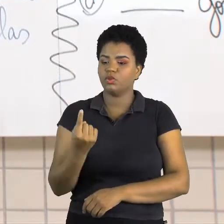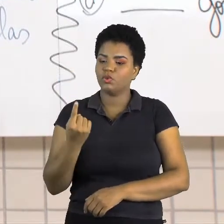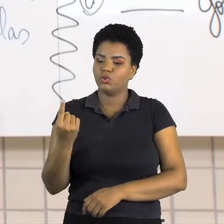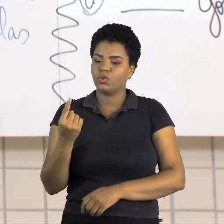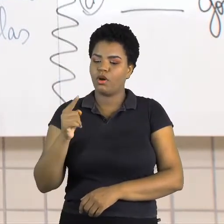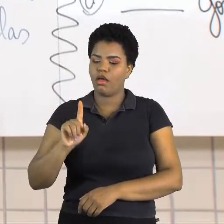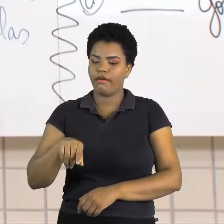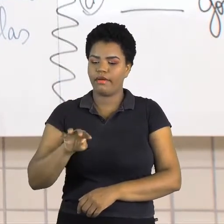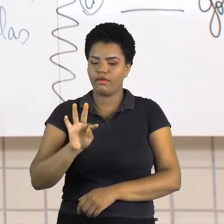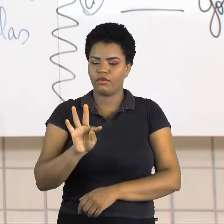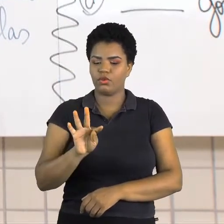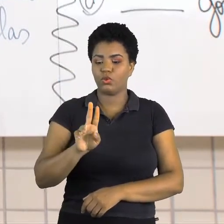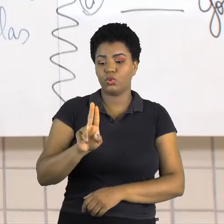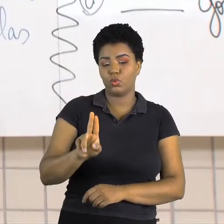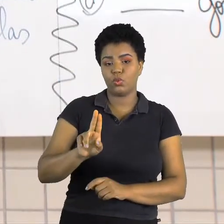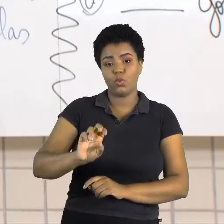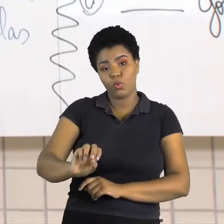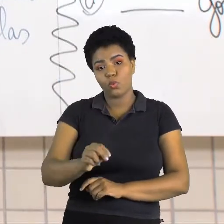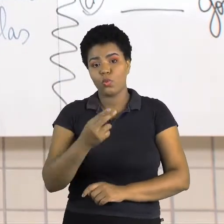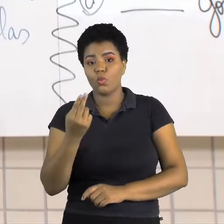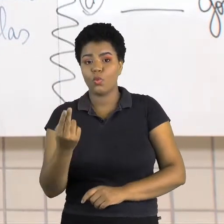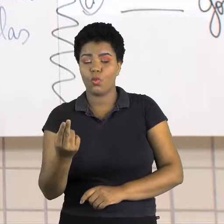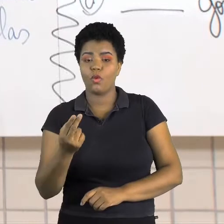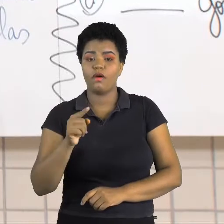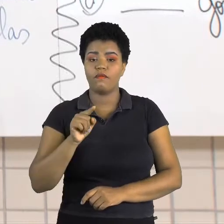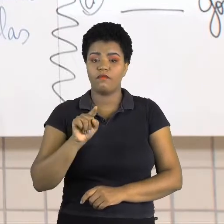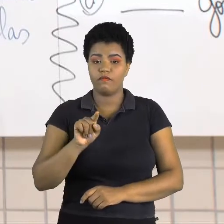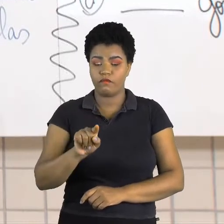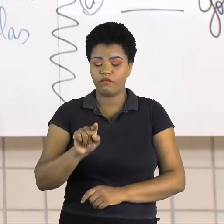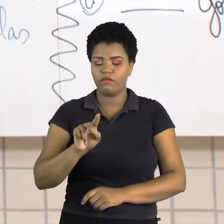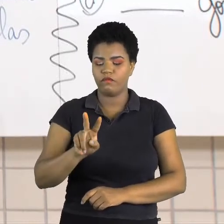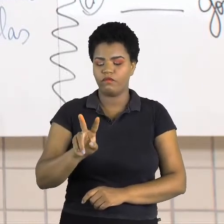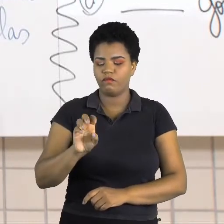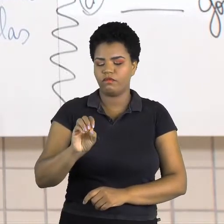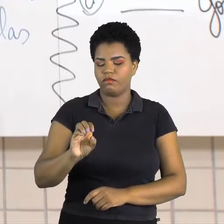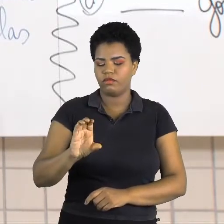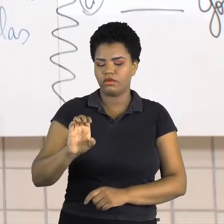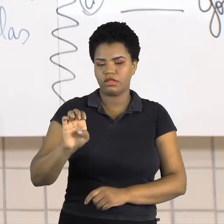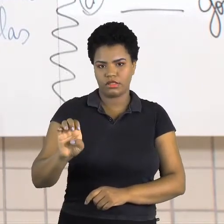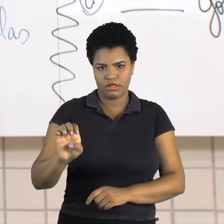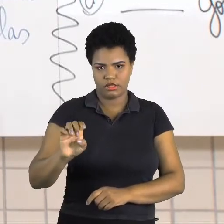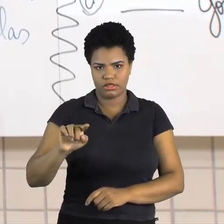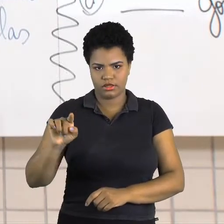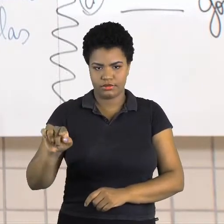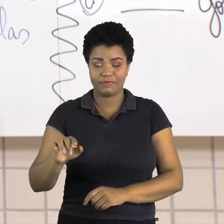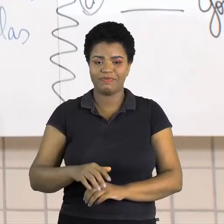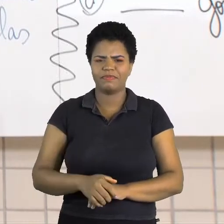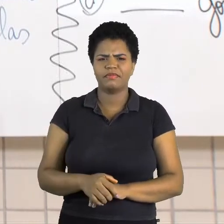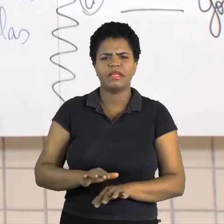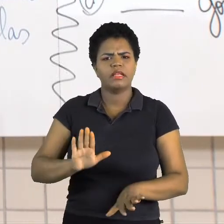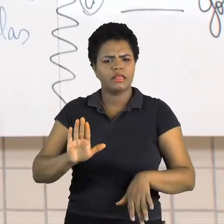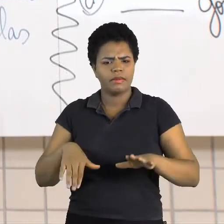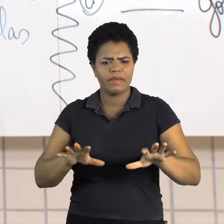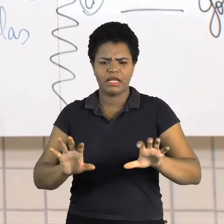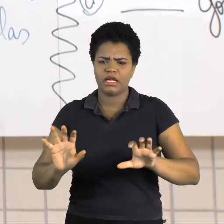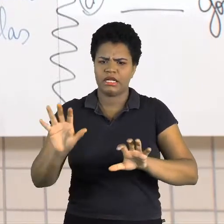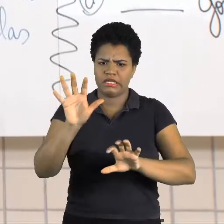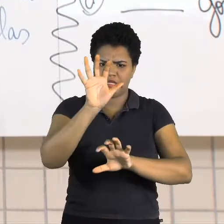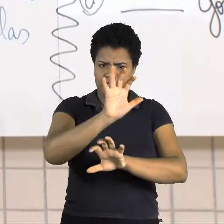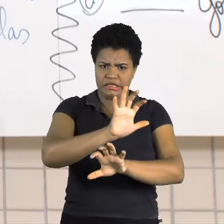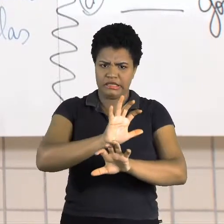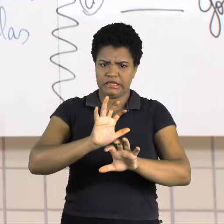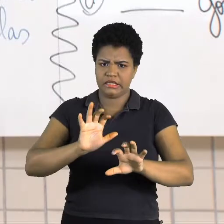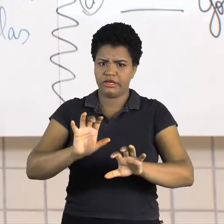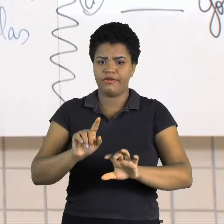ou você. Dependendo da região que você mora, do país, que você, dependendo de que região